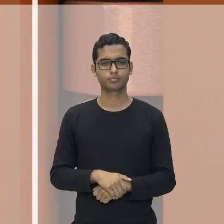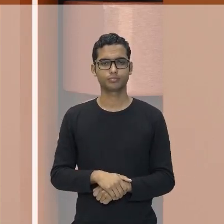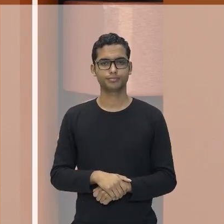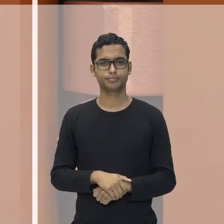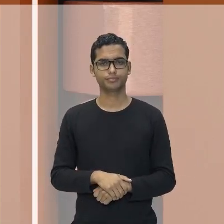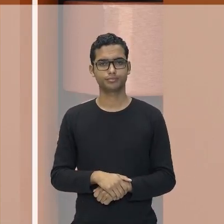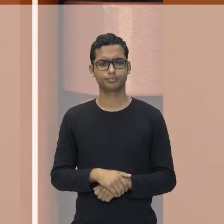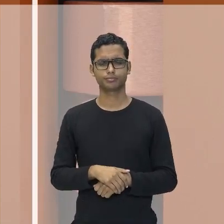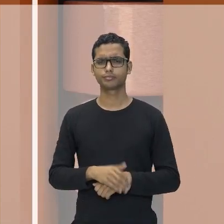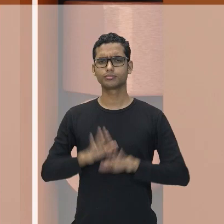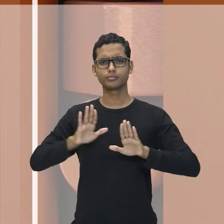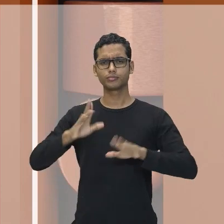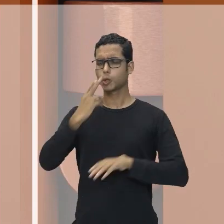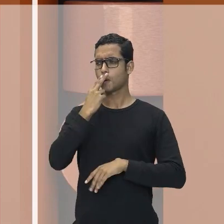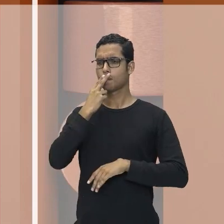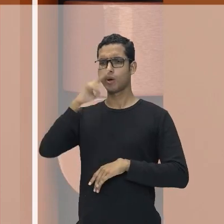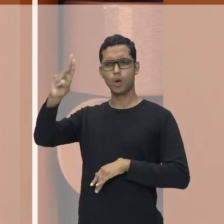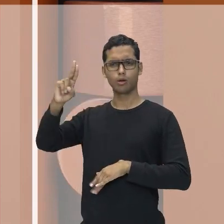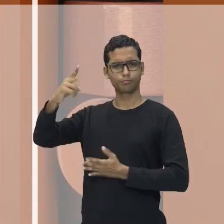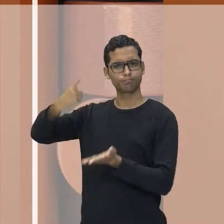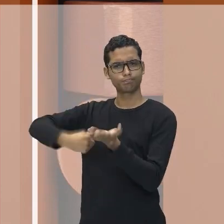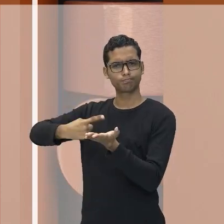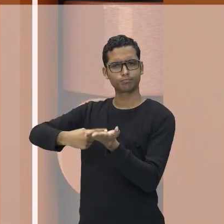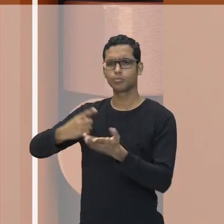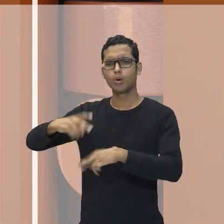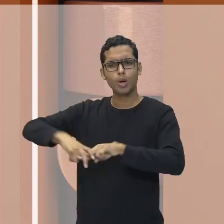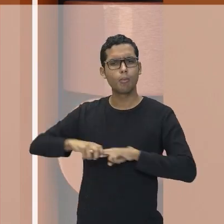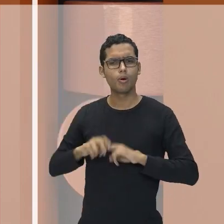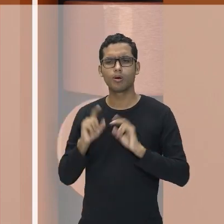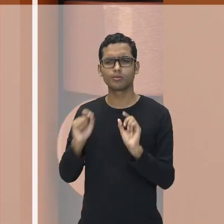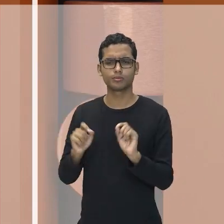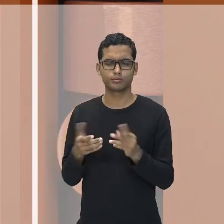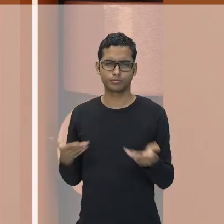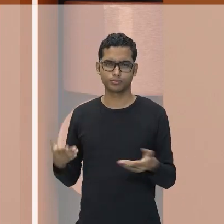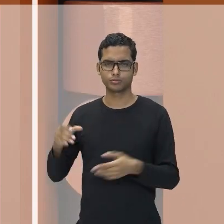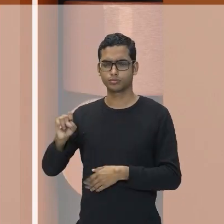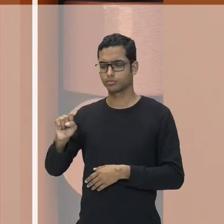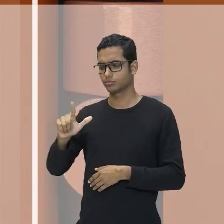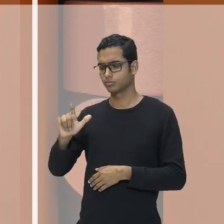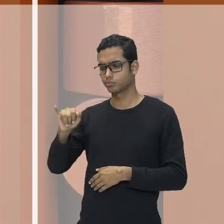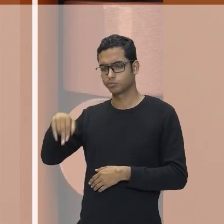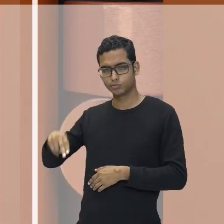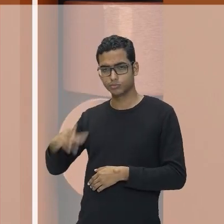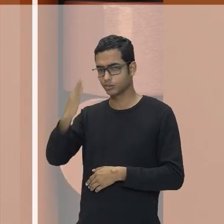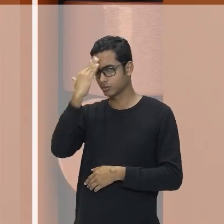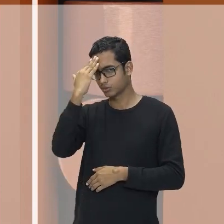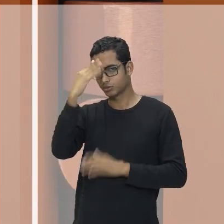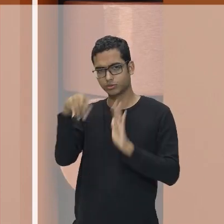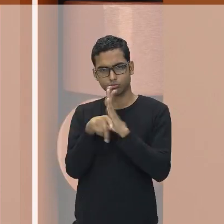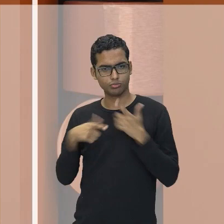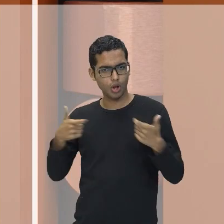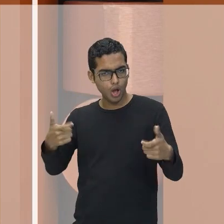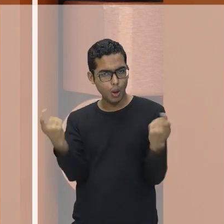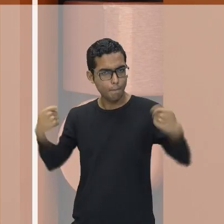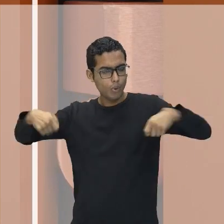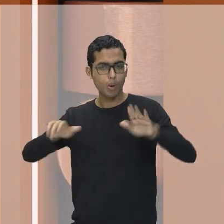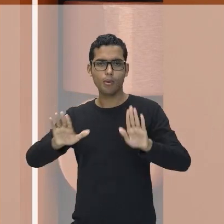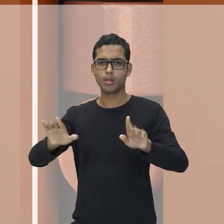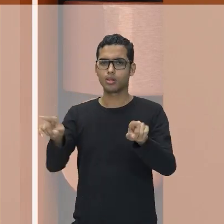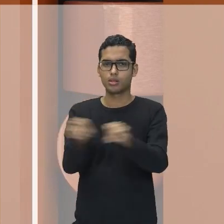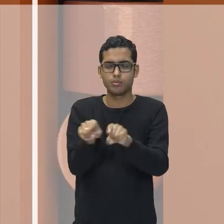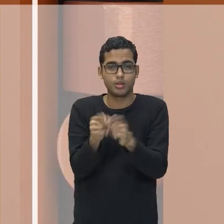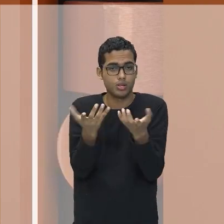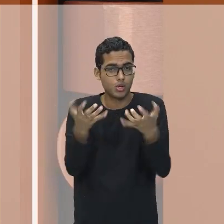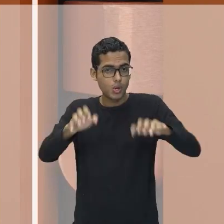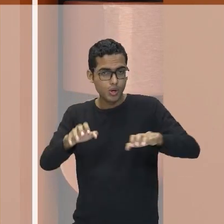o Hitler queria, então, esse pacto de não agressão concordado com o Stalin? O Hitler sabia que a guerra ia ser iminente e não queria